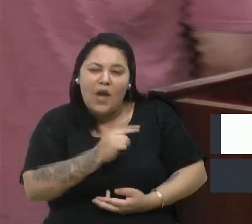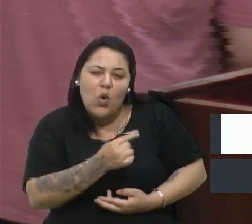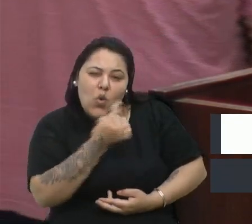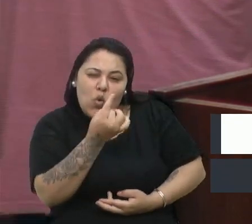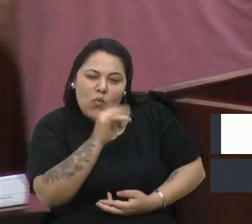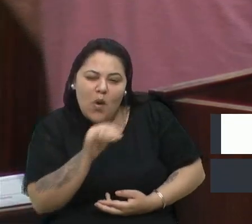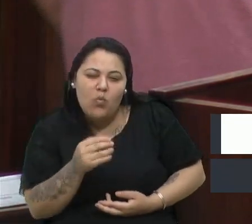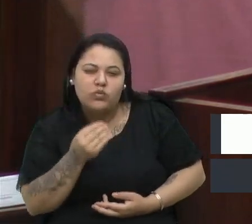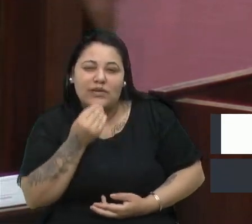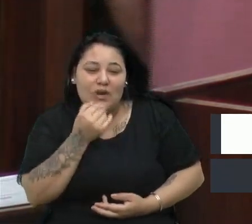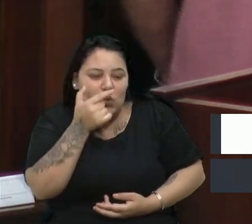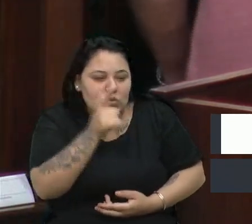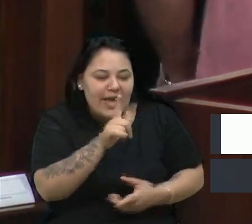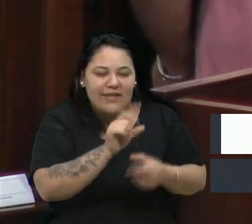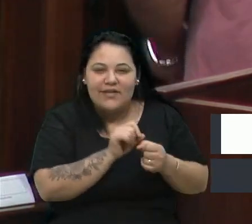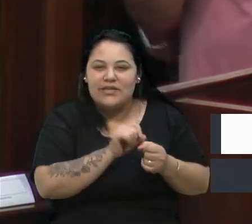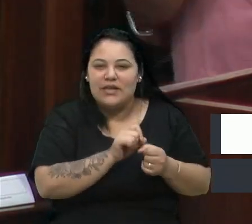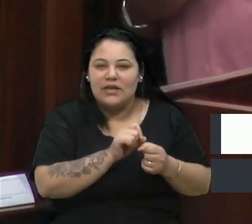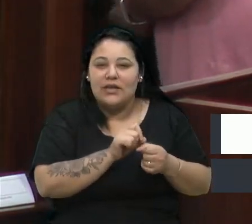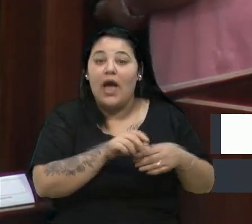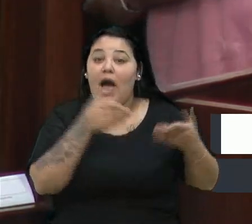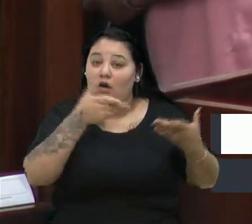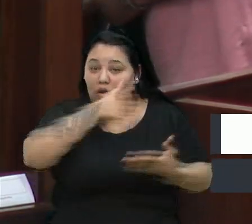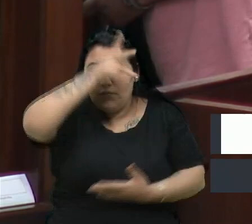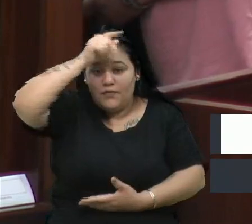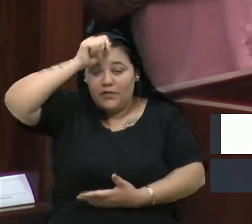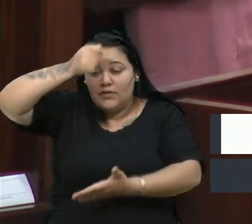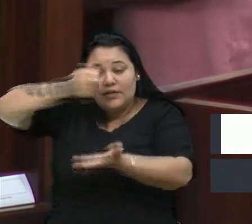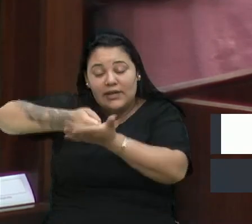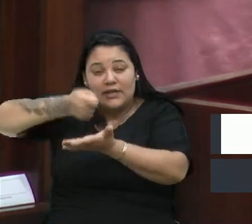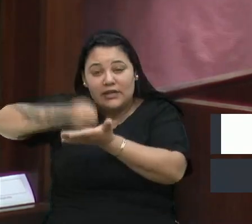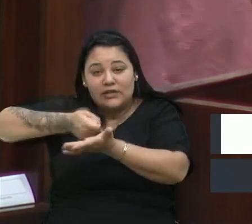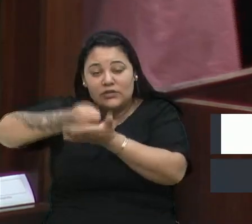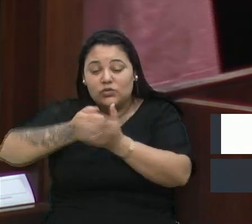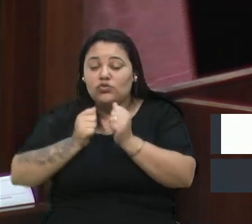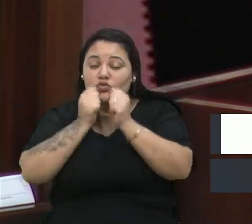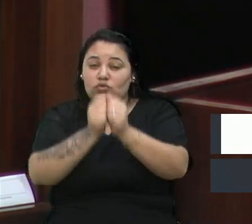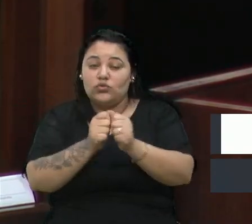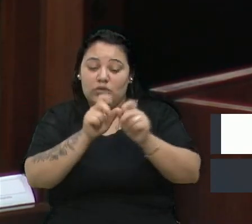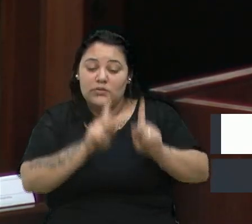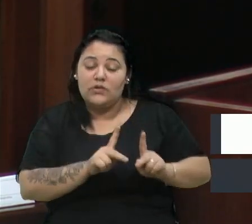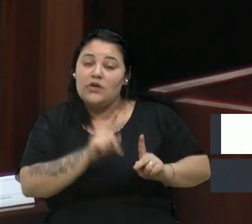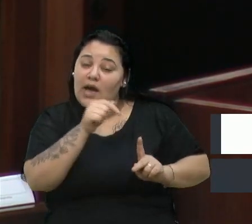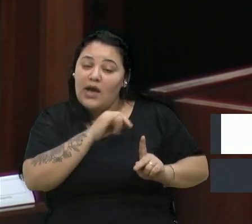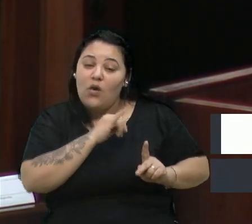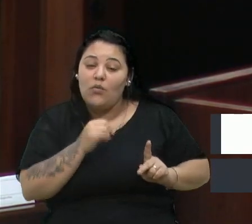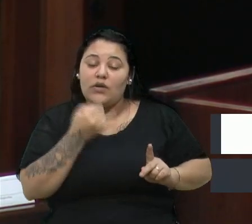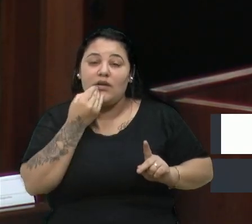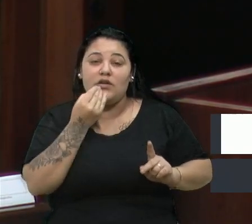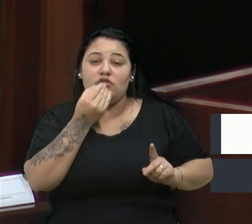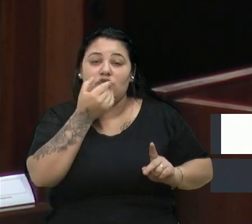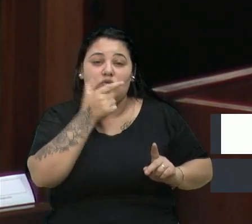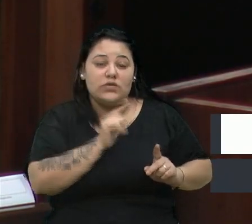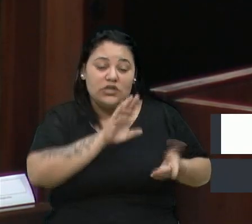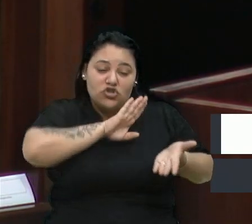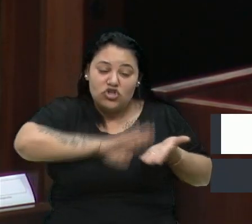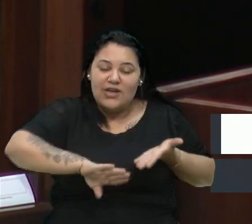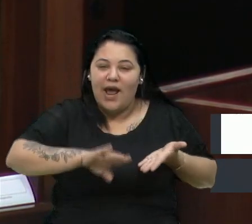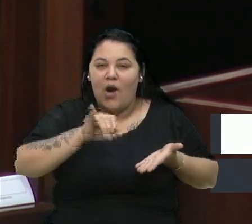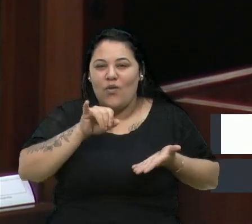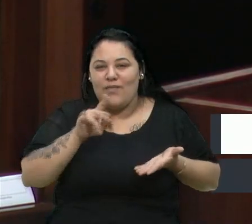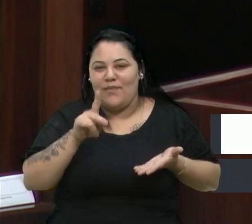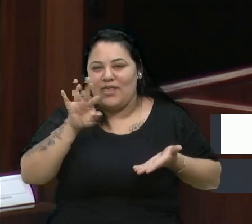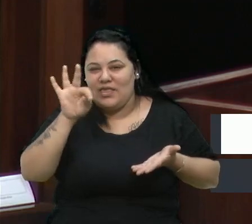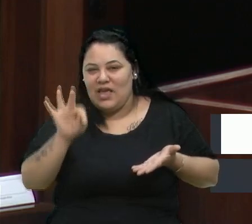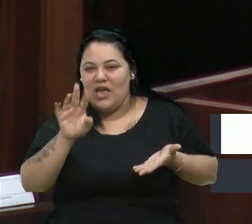possibilidade. E agora a prefeitura está tentando, com todos esses atores, essa possibilidade de isenção